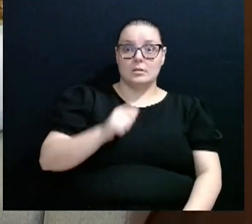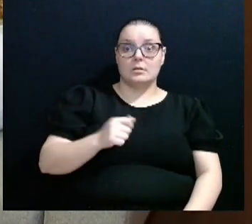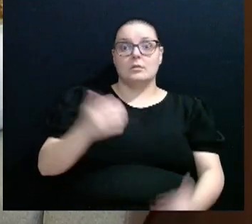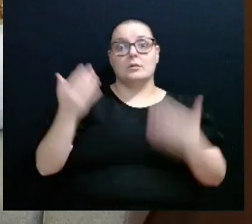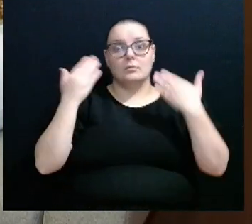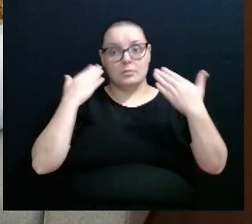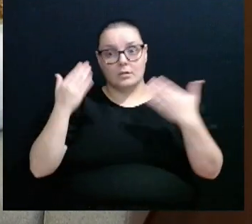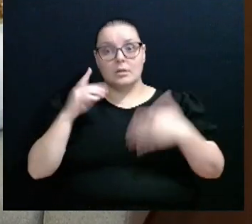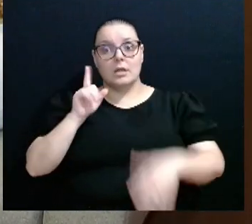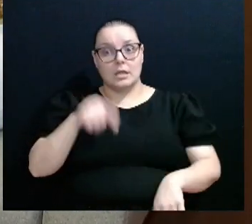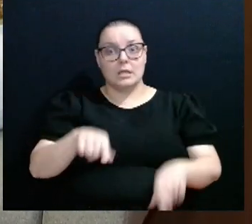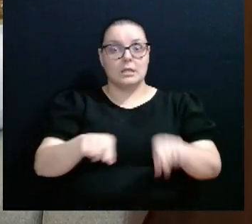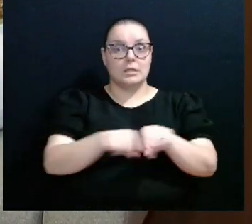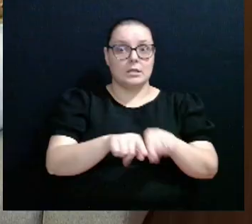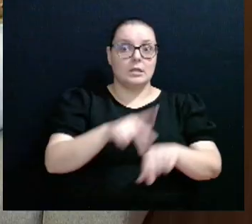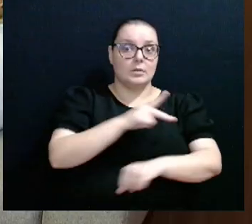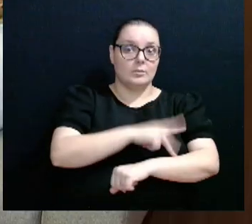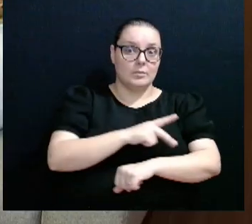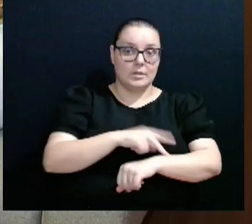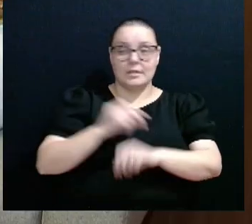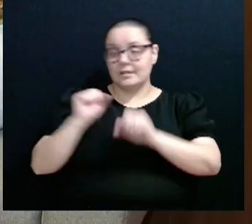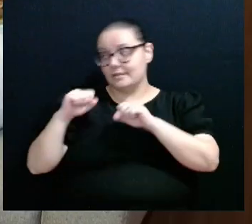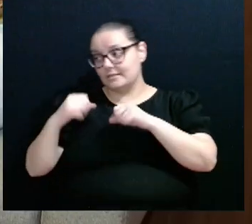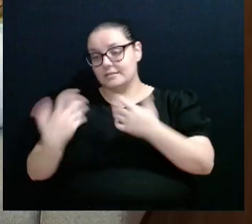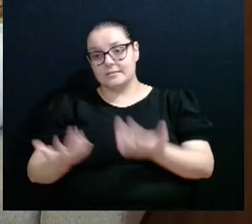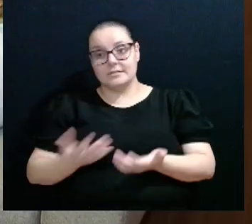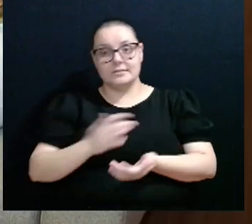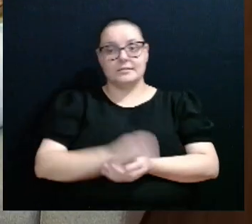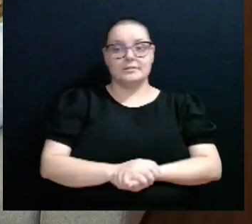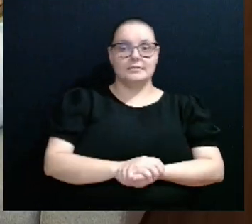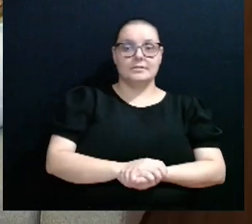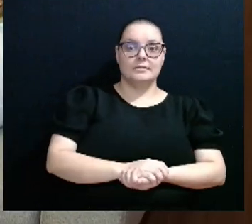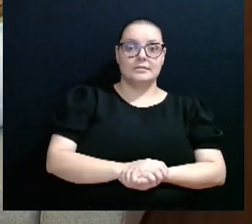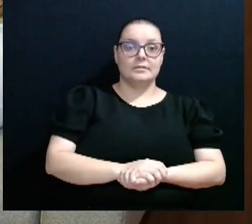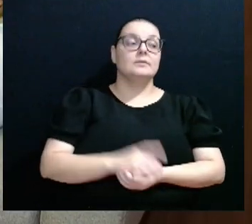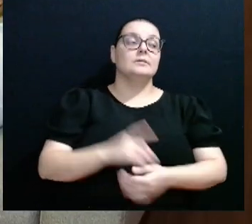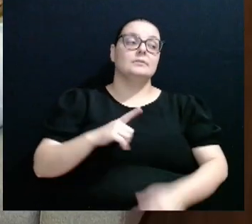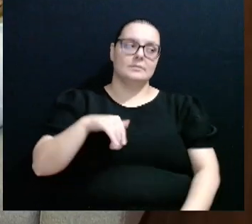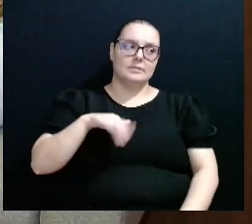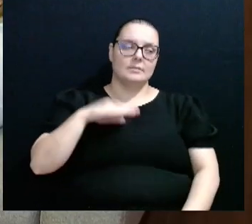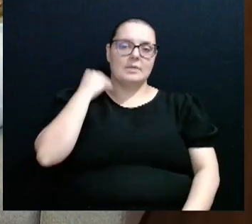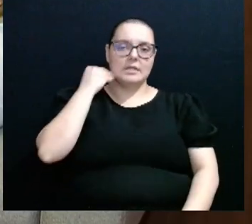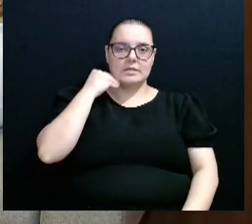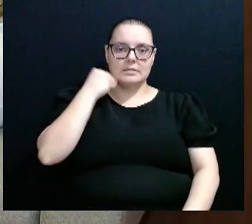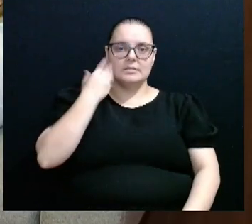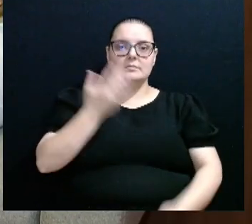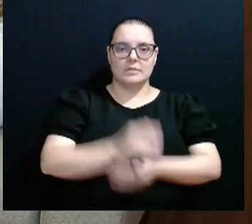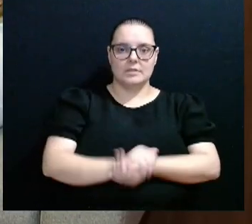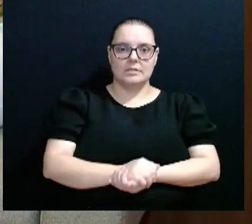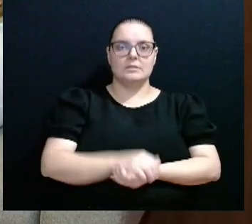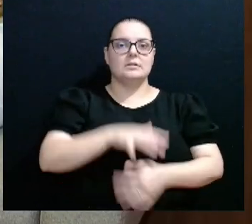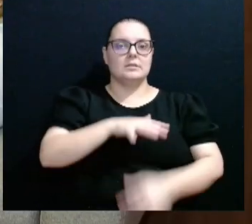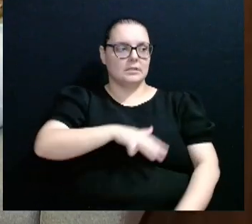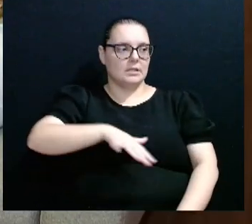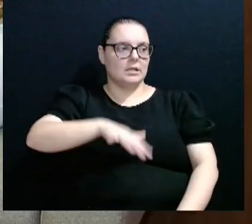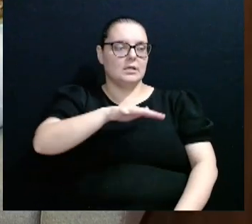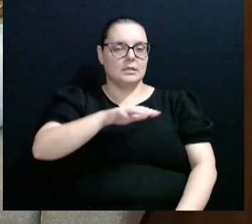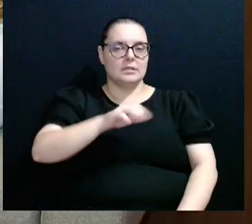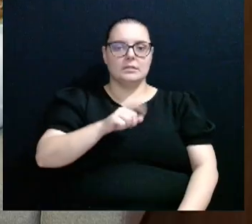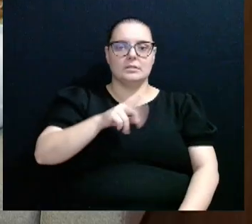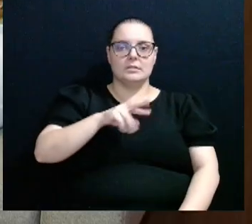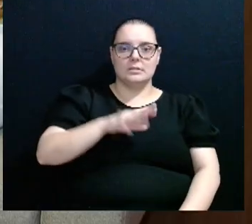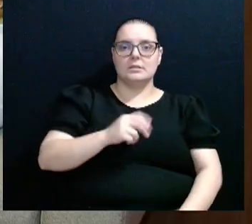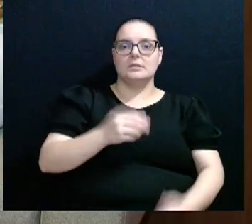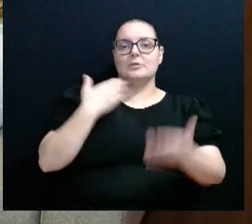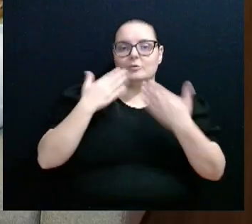também pedagoga, né? Sim. Então, quer dizer, tem muita experiência aí na área, a Adriana conversando conosco